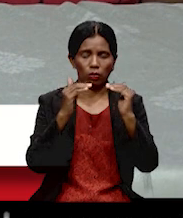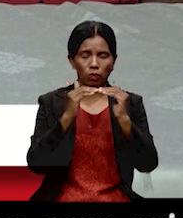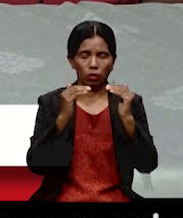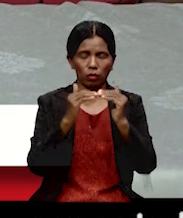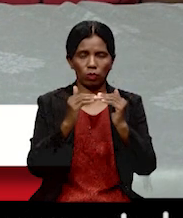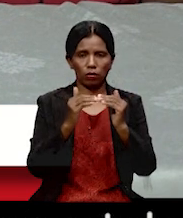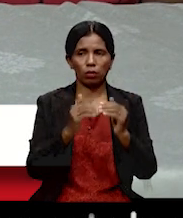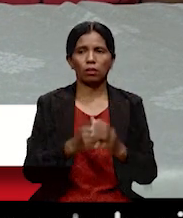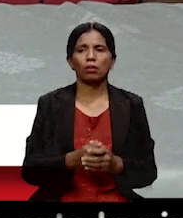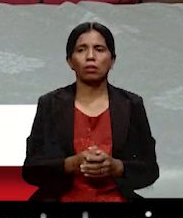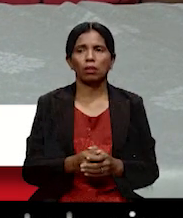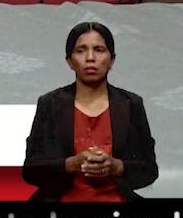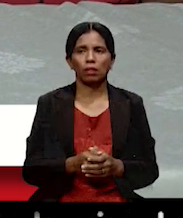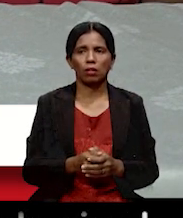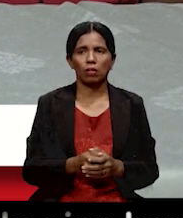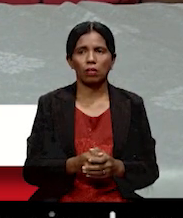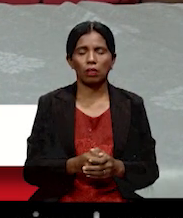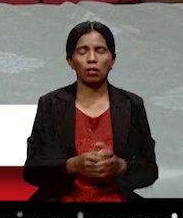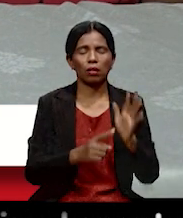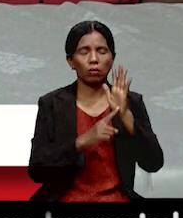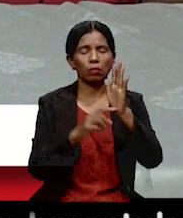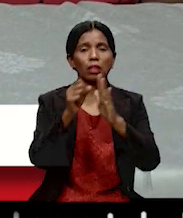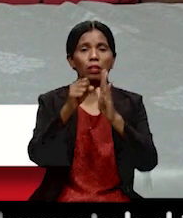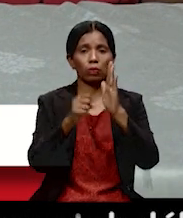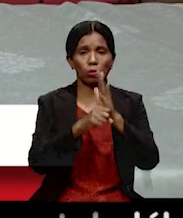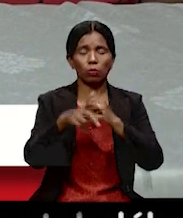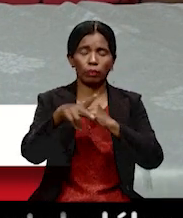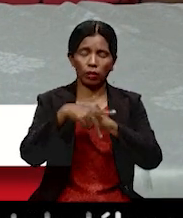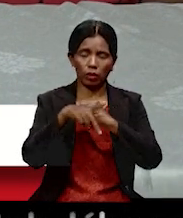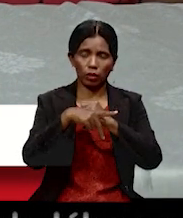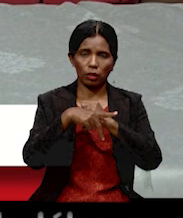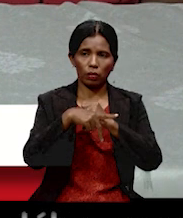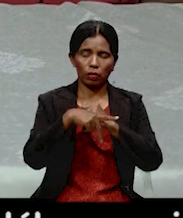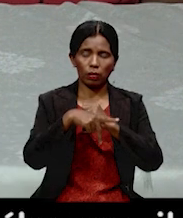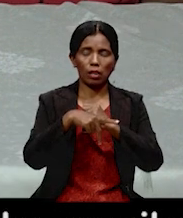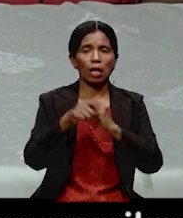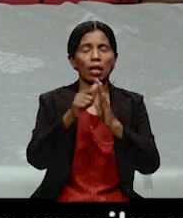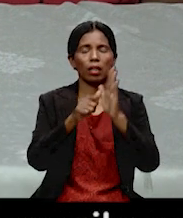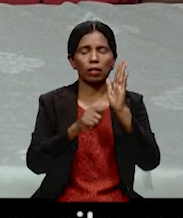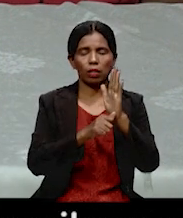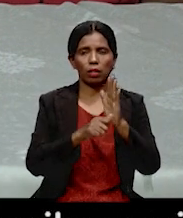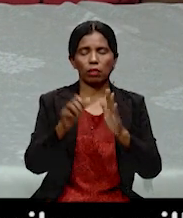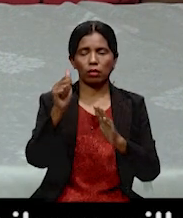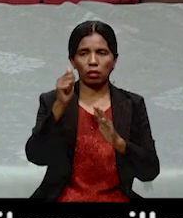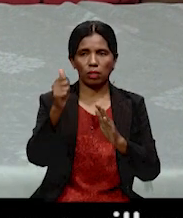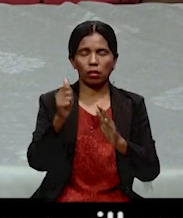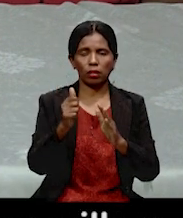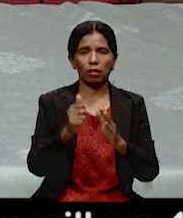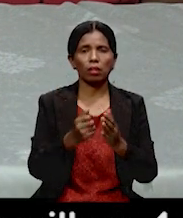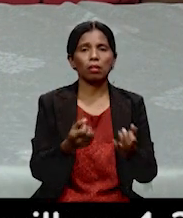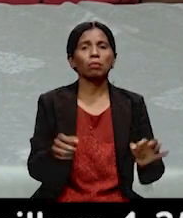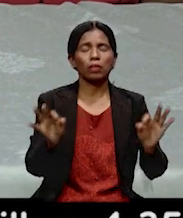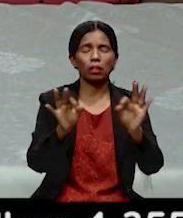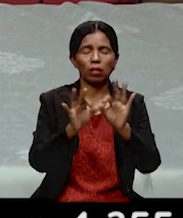ne aktuir ba estatuto do partido artigo 10 maka prioridade sira maka